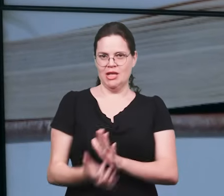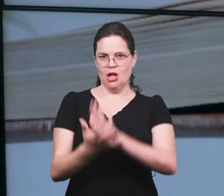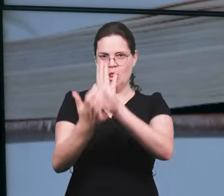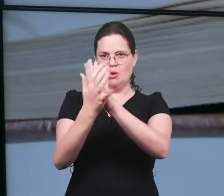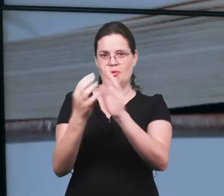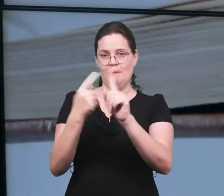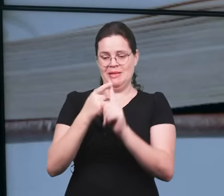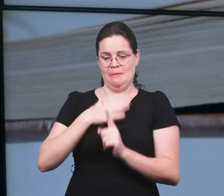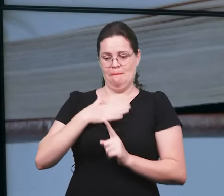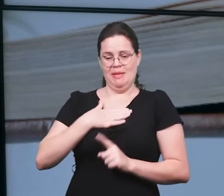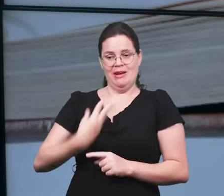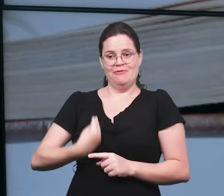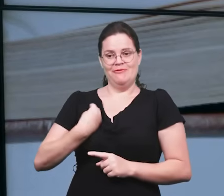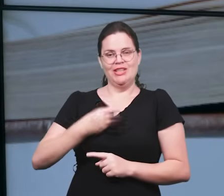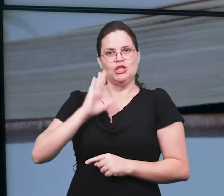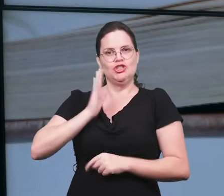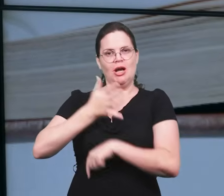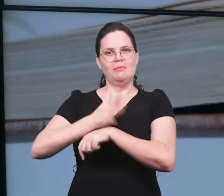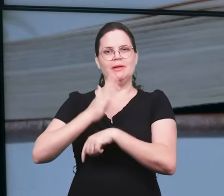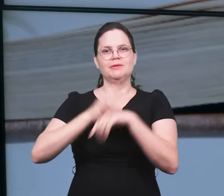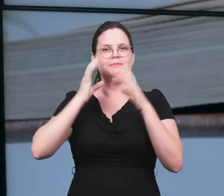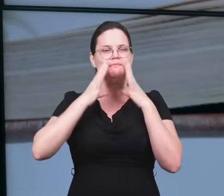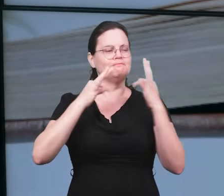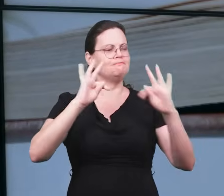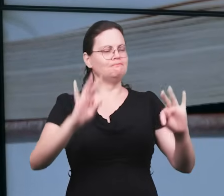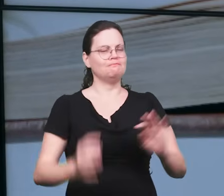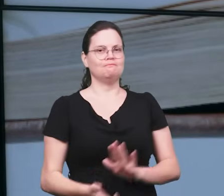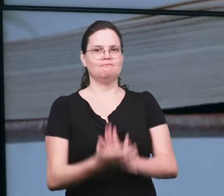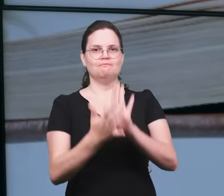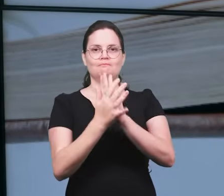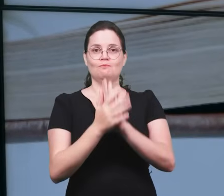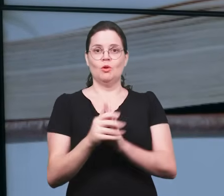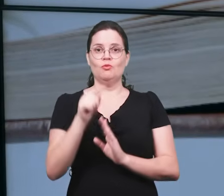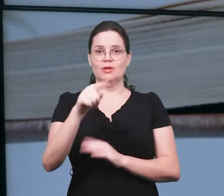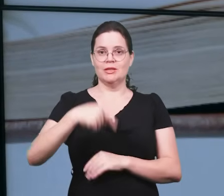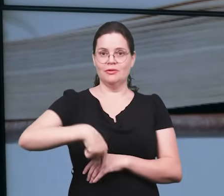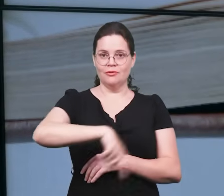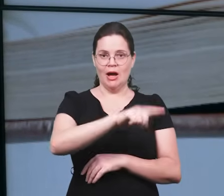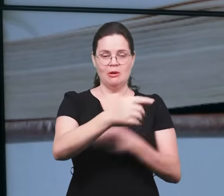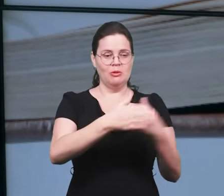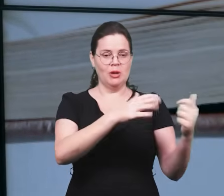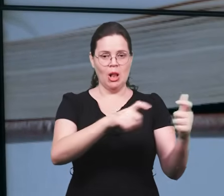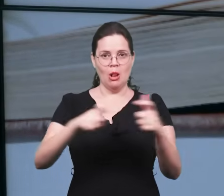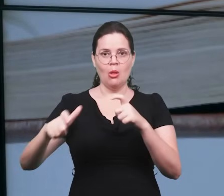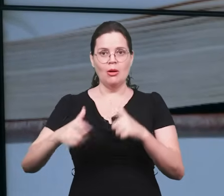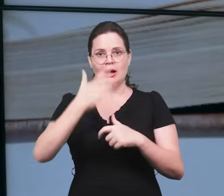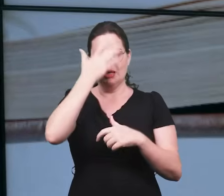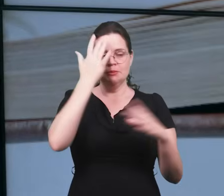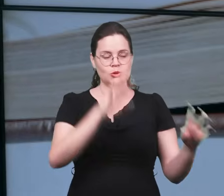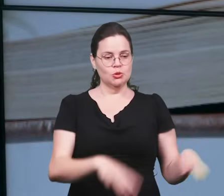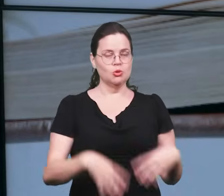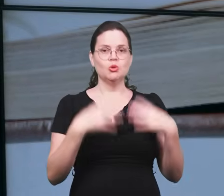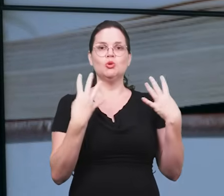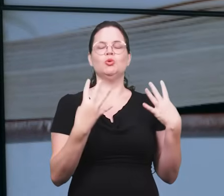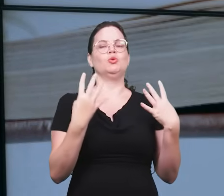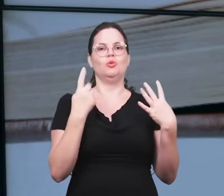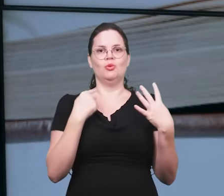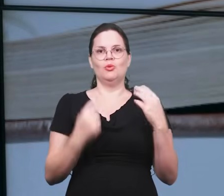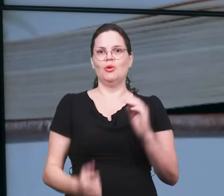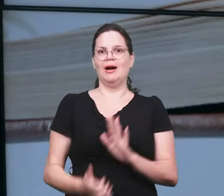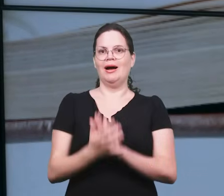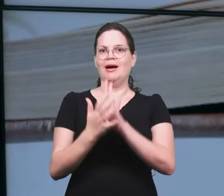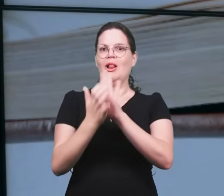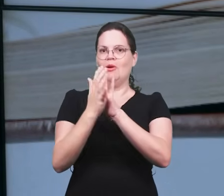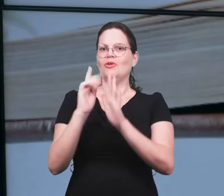louvor, né? Onde você está, o louvor está na sua vida. Às vezes você até sussurra a letra